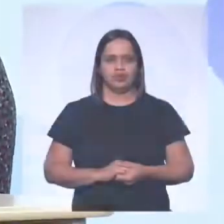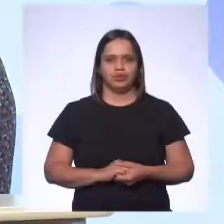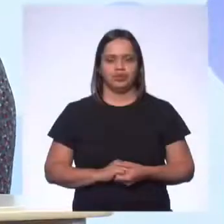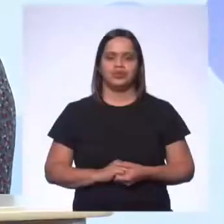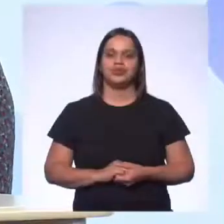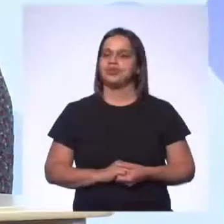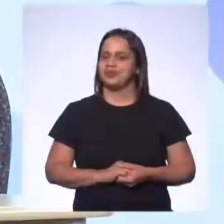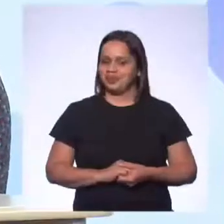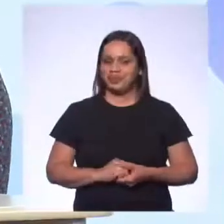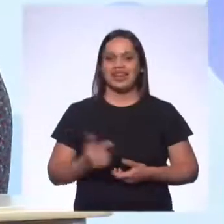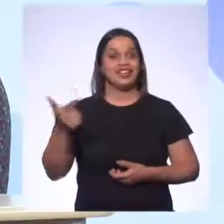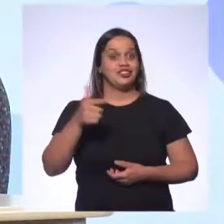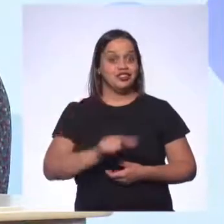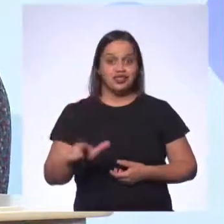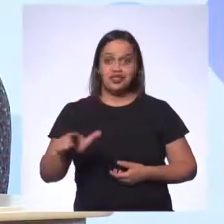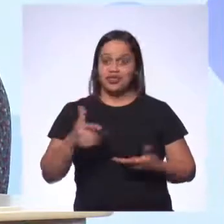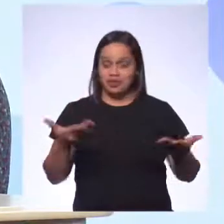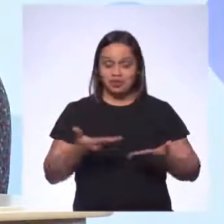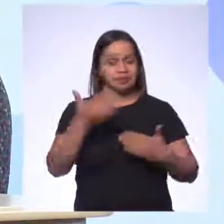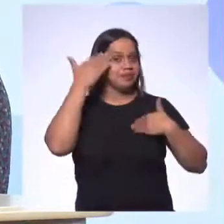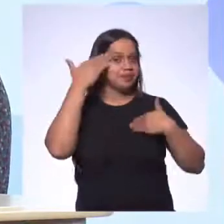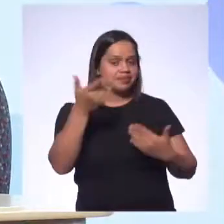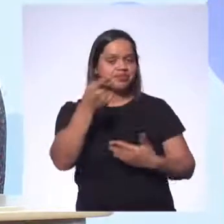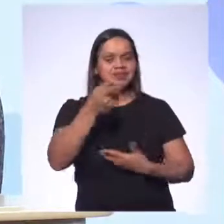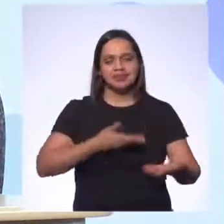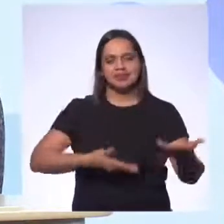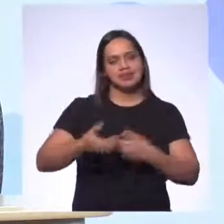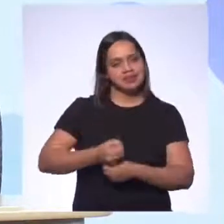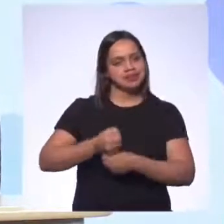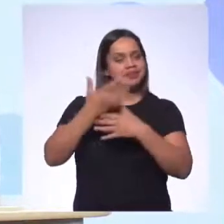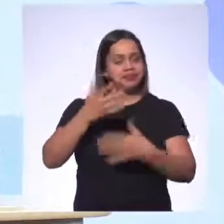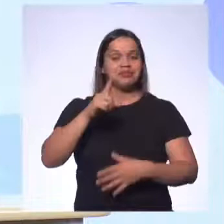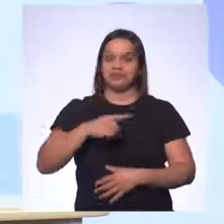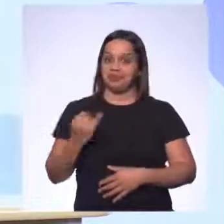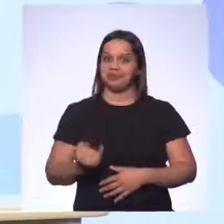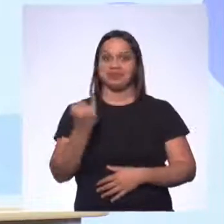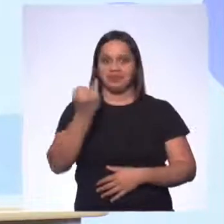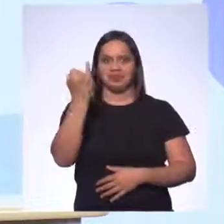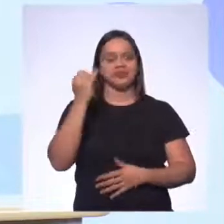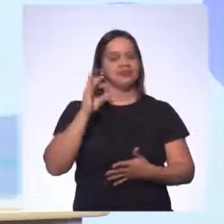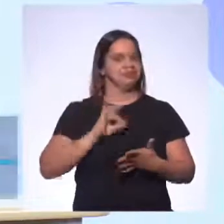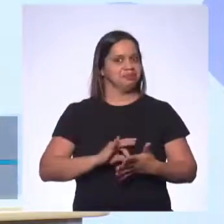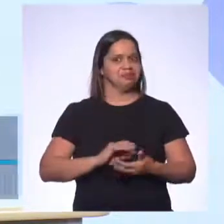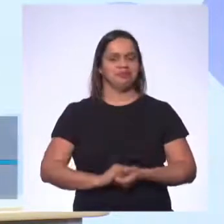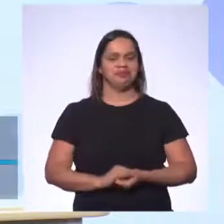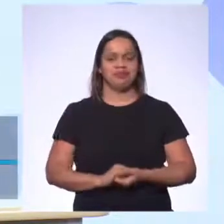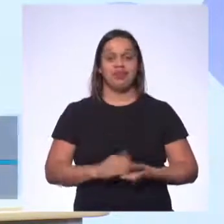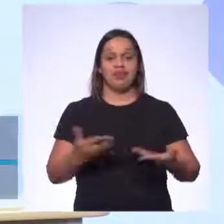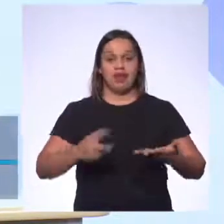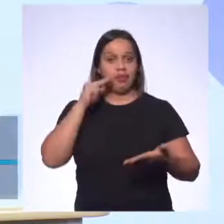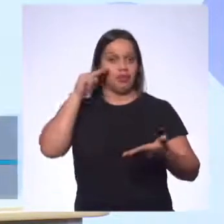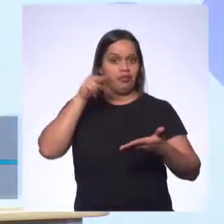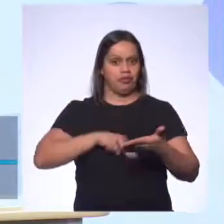Mais uma vez, muito obrigada pelas interações, são muito importantes mesmo. E vamos ver aqui, olha, o